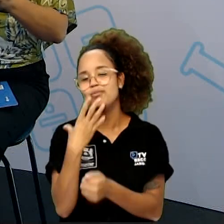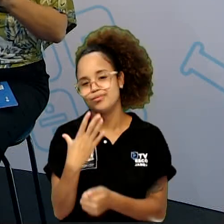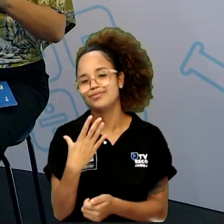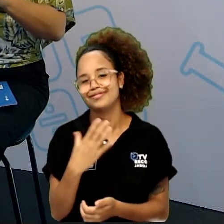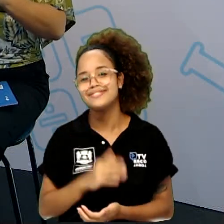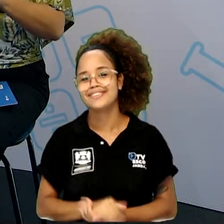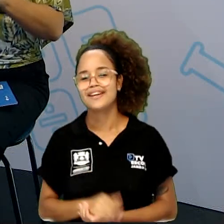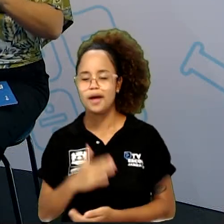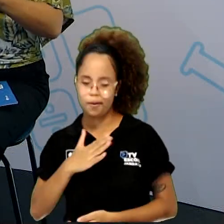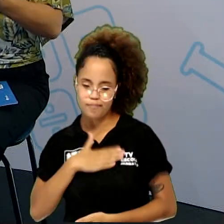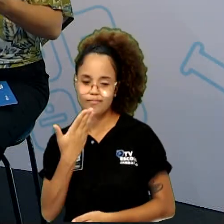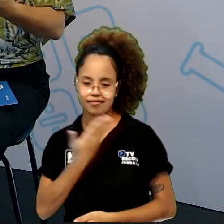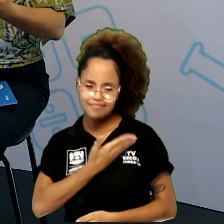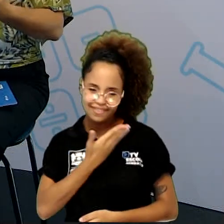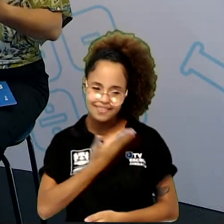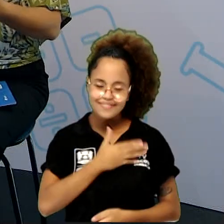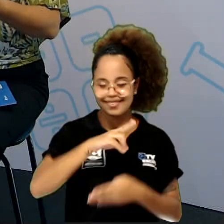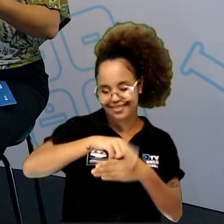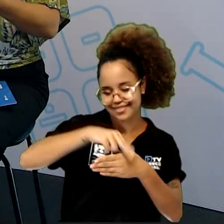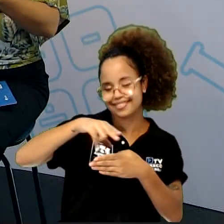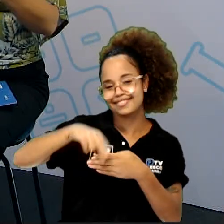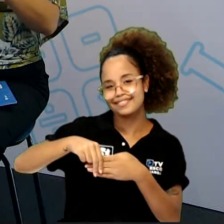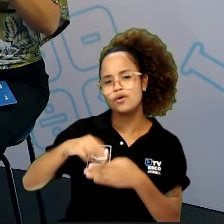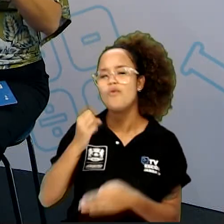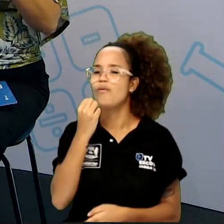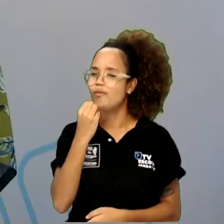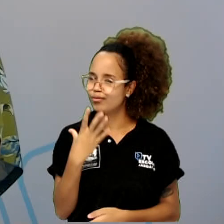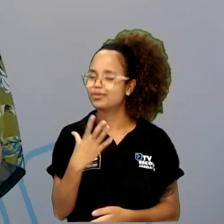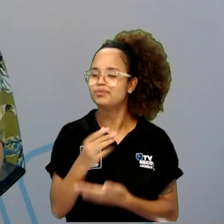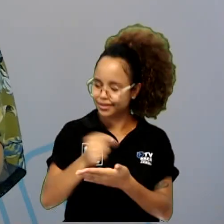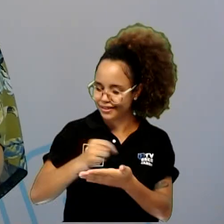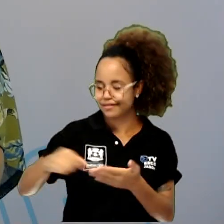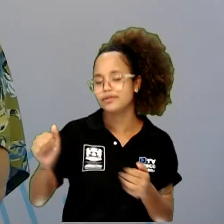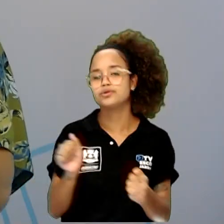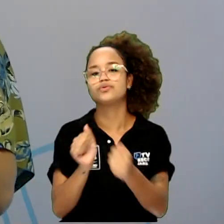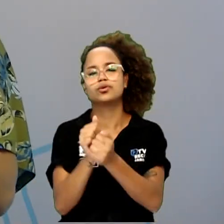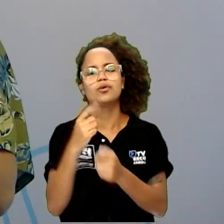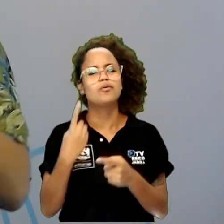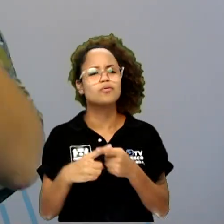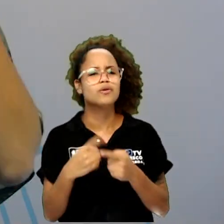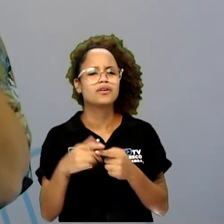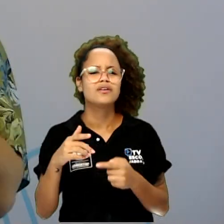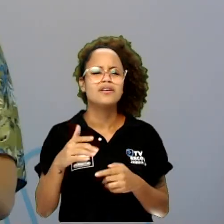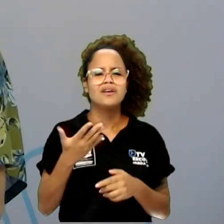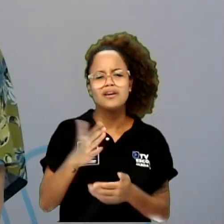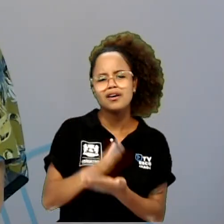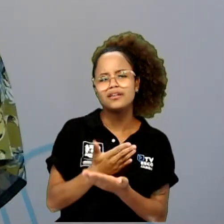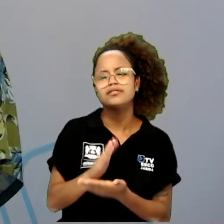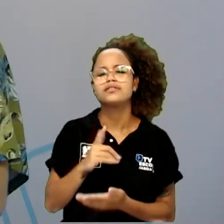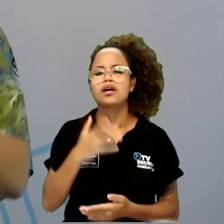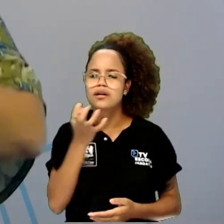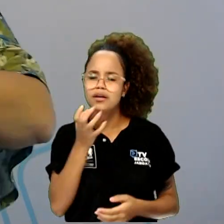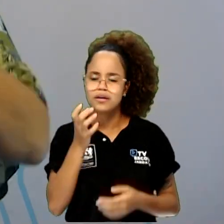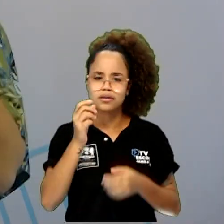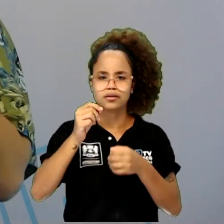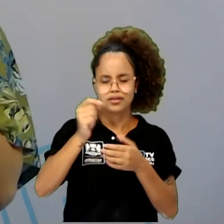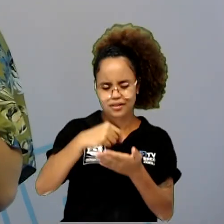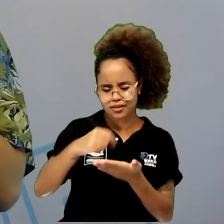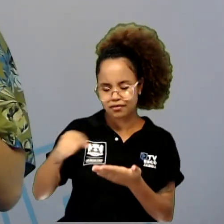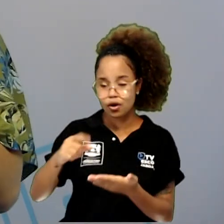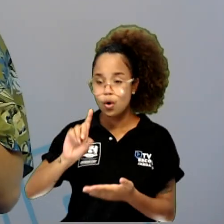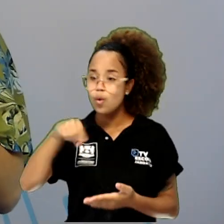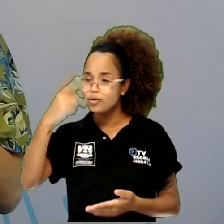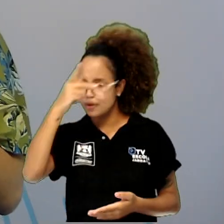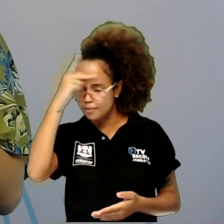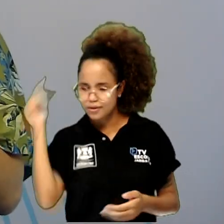Parceria com a minha amiga cordelista, minha mestra de cordel. Foi muito bom a gente escrever juntas, porque às vezes a gente quer falar sobre uma coisa e quando o outro chega também,